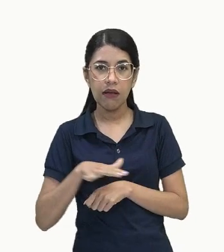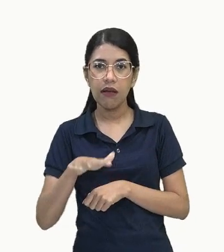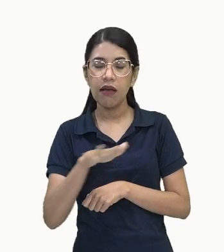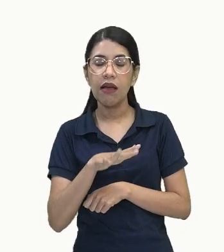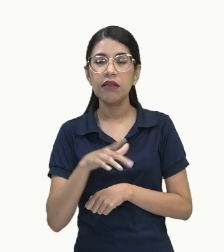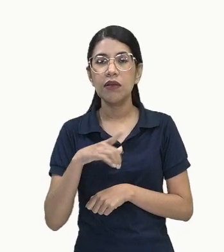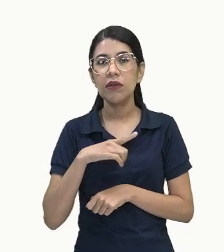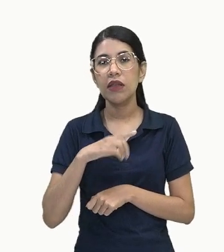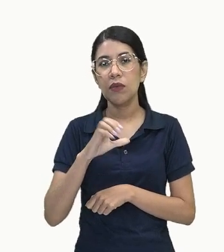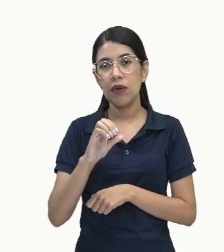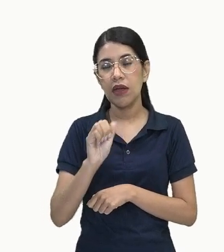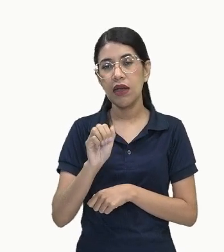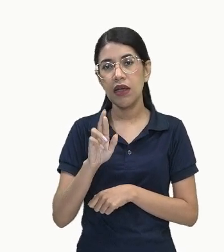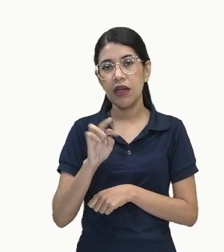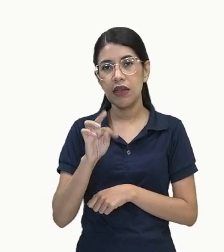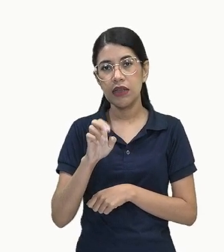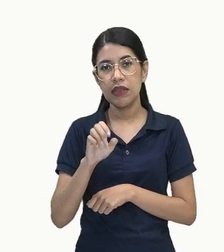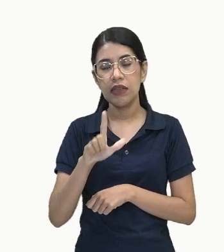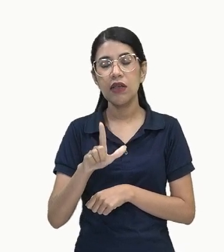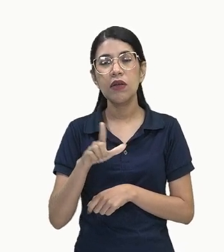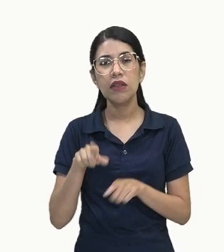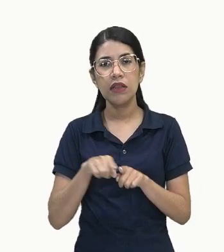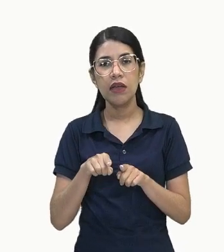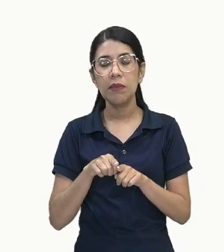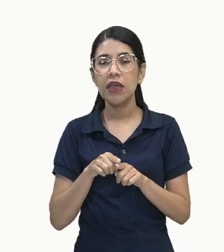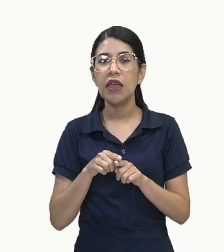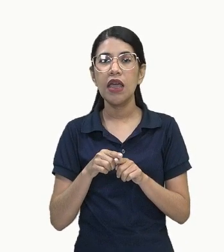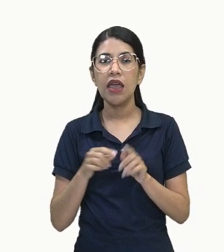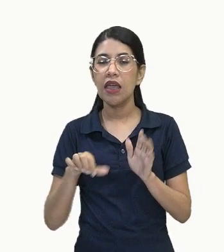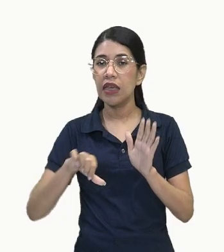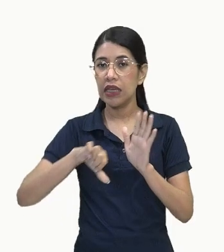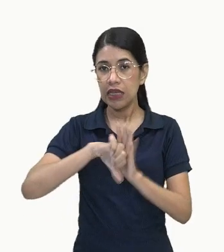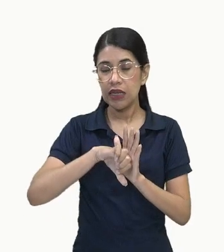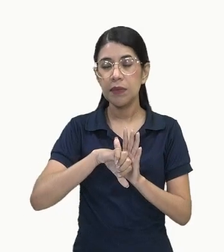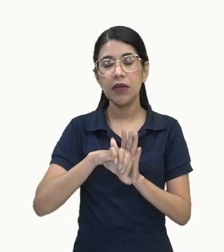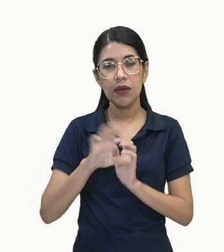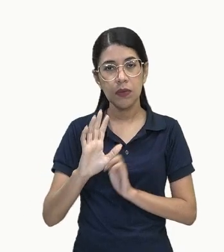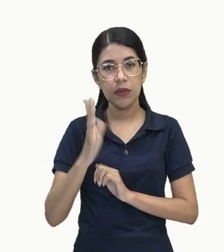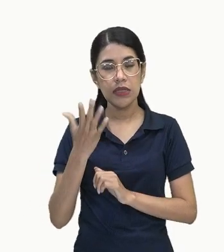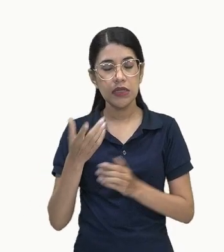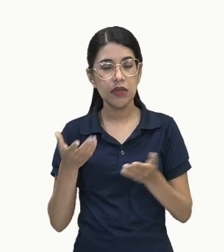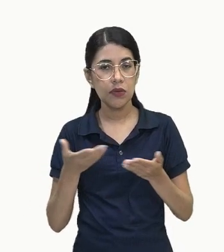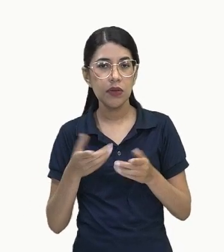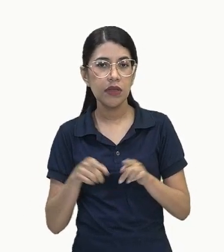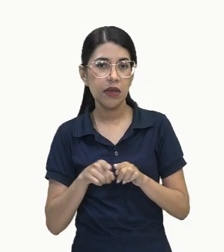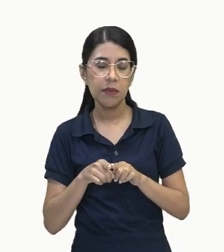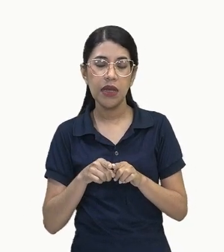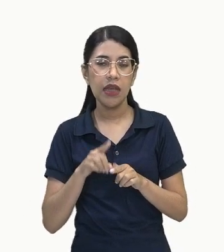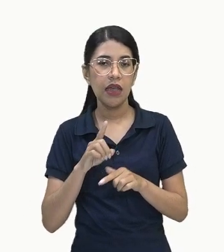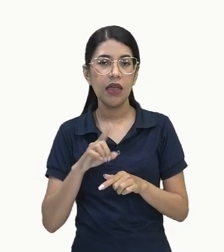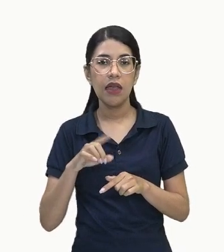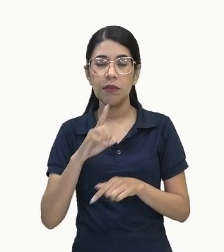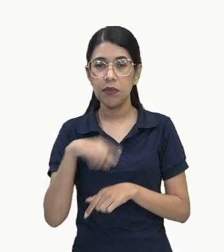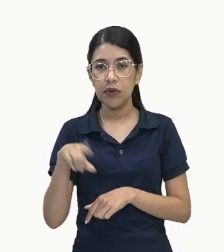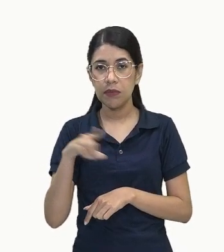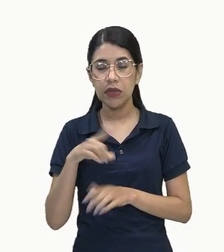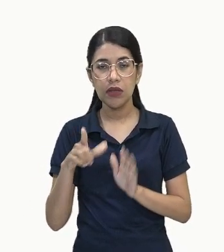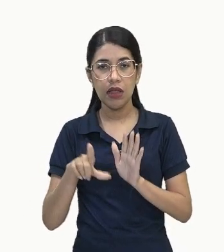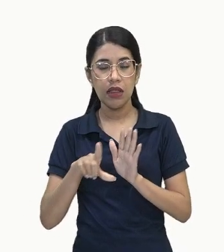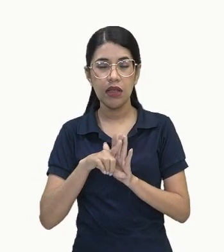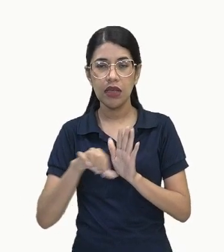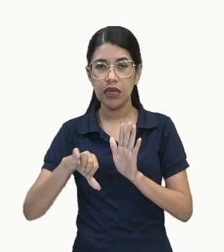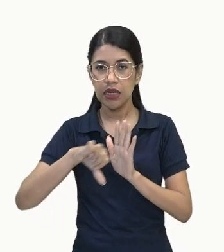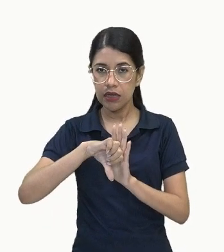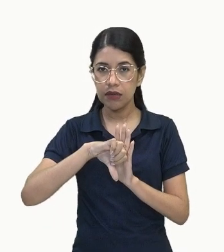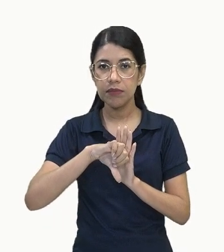cartel. Inclusive, cartel é ilegal, tá, gente? Atualmente, é ilegal a formação de cartel, é visto como um